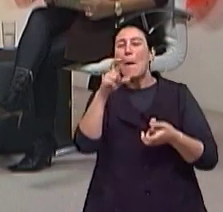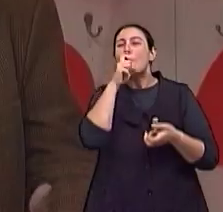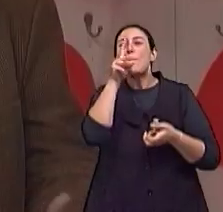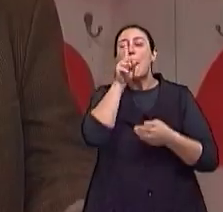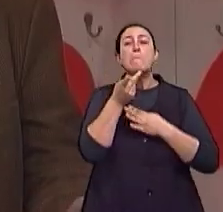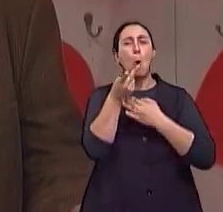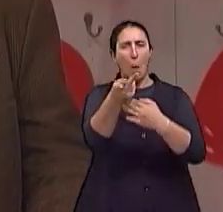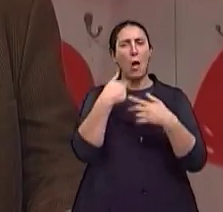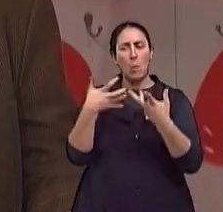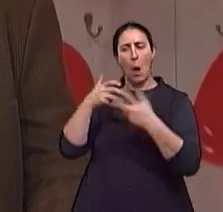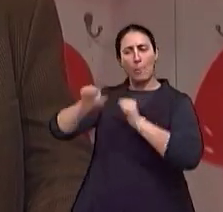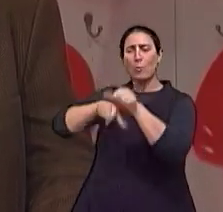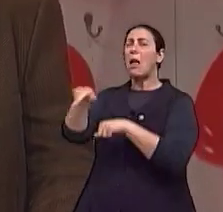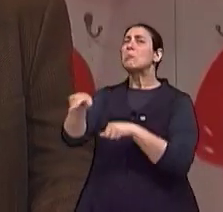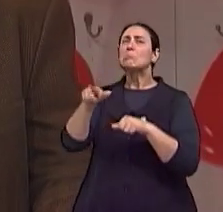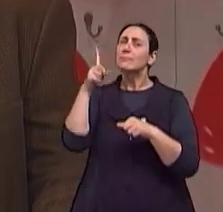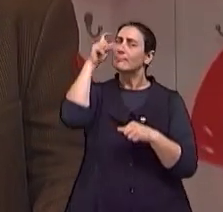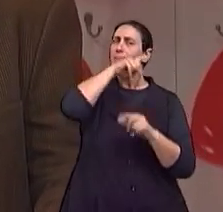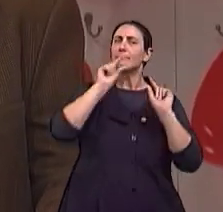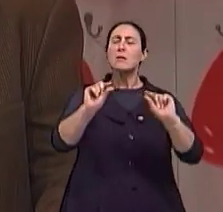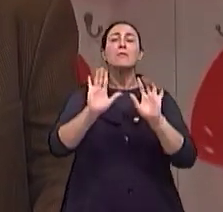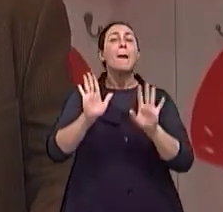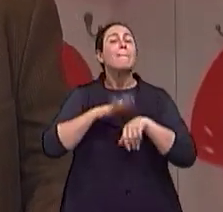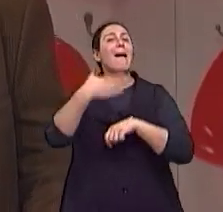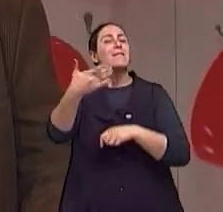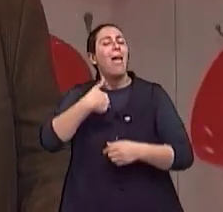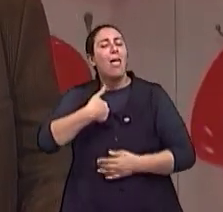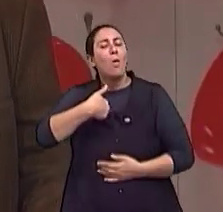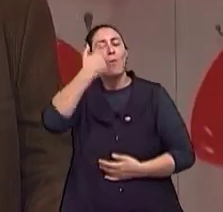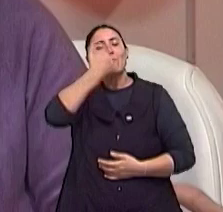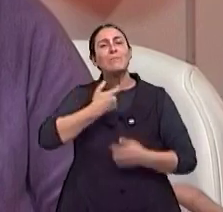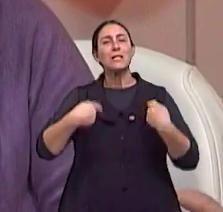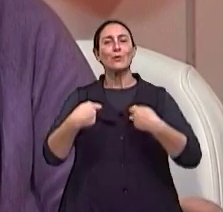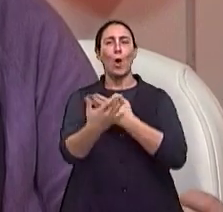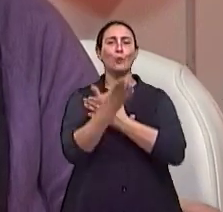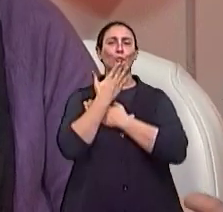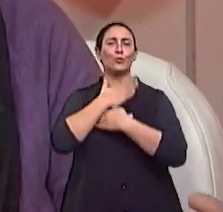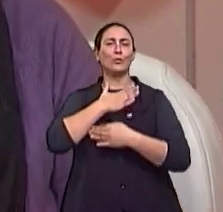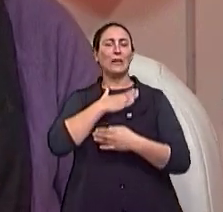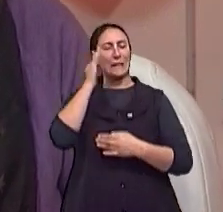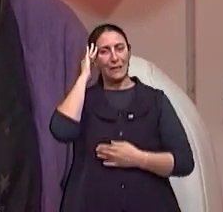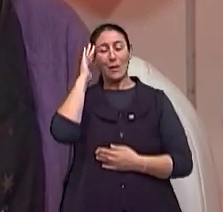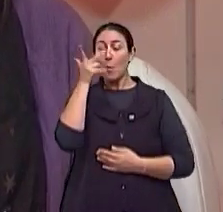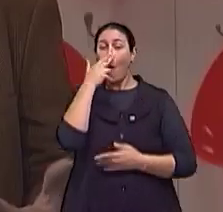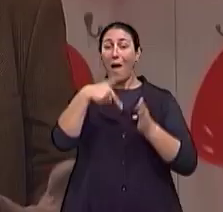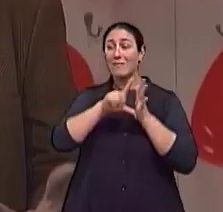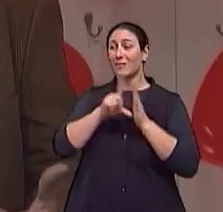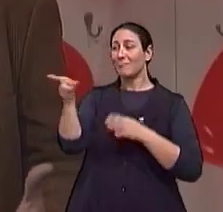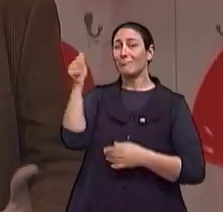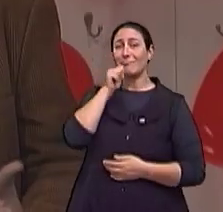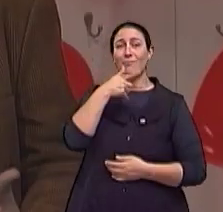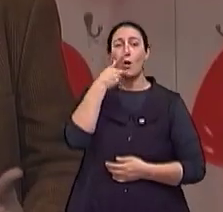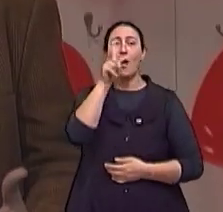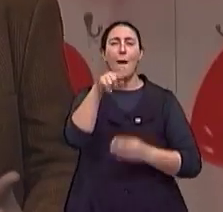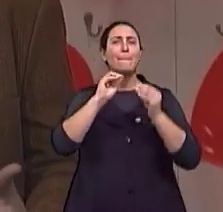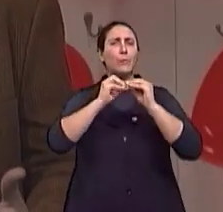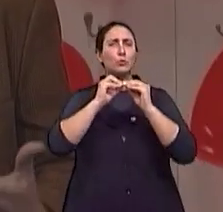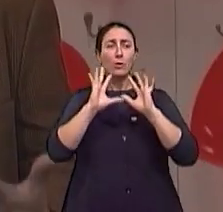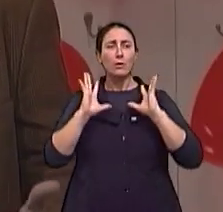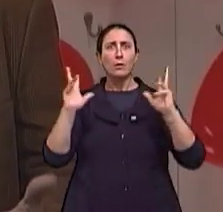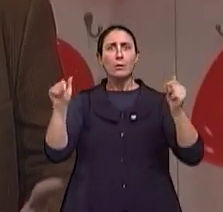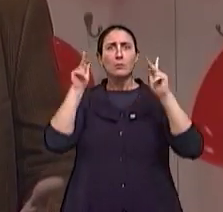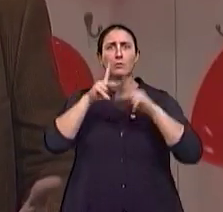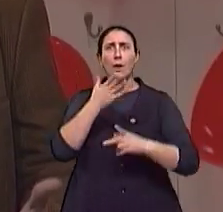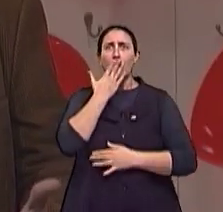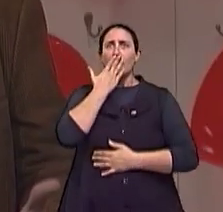é algo interessante, né, porque, na verdade... Assim como quando a Karine estava falando antes da cena do beijo, né? A reação do público, né? De